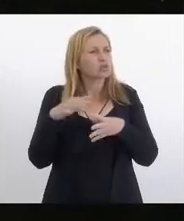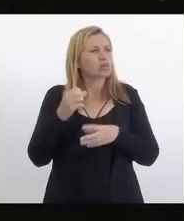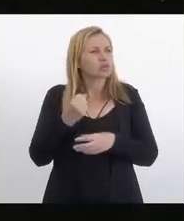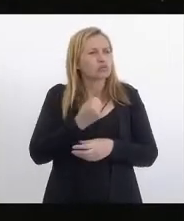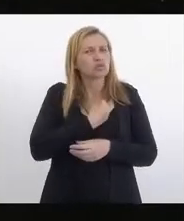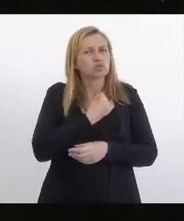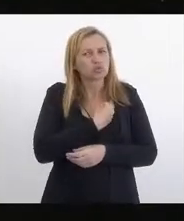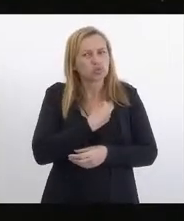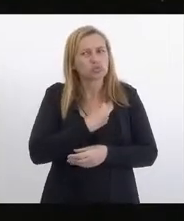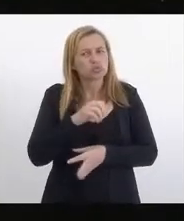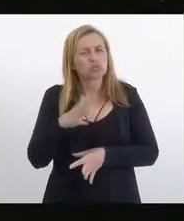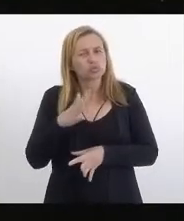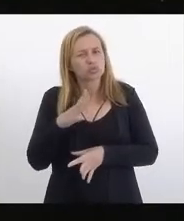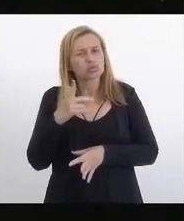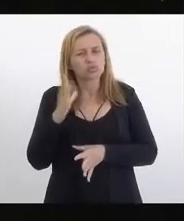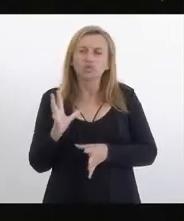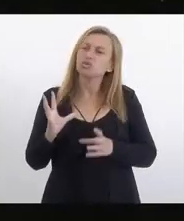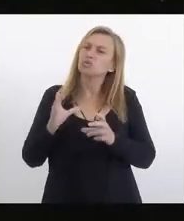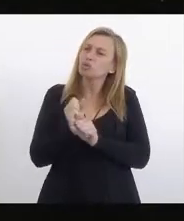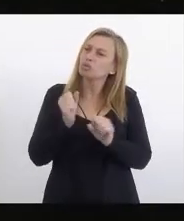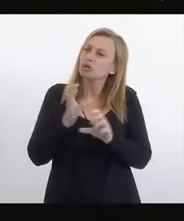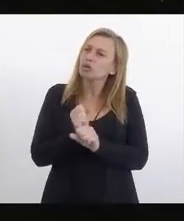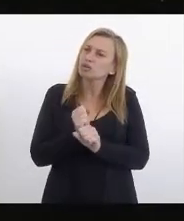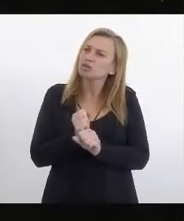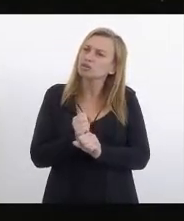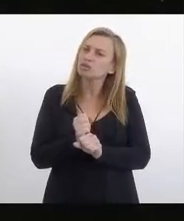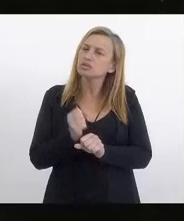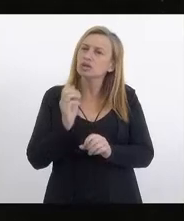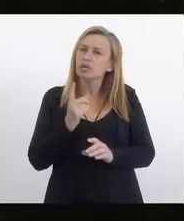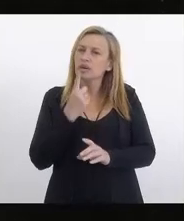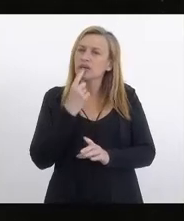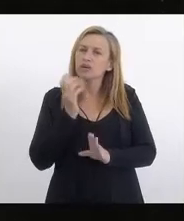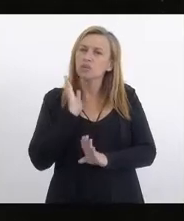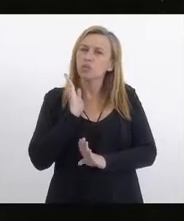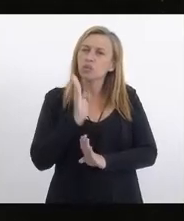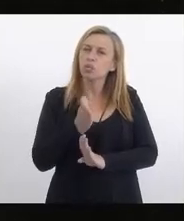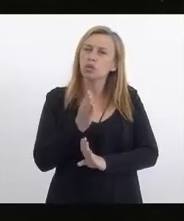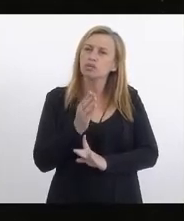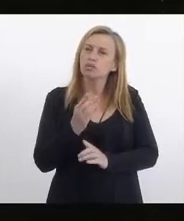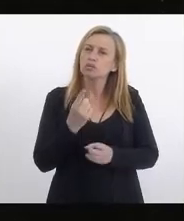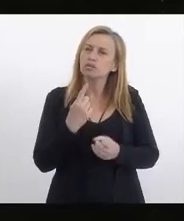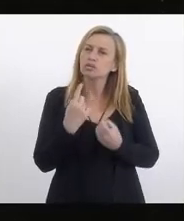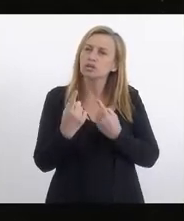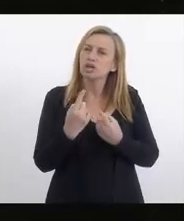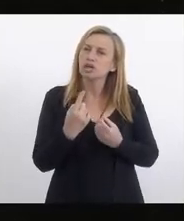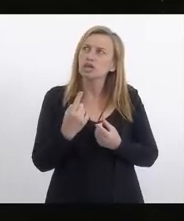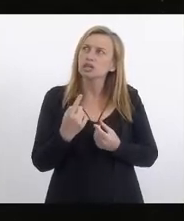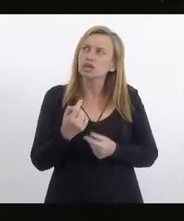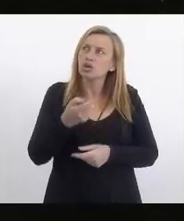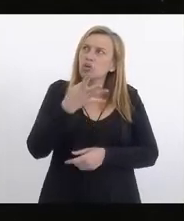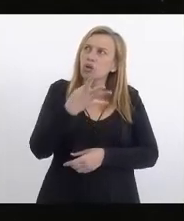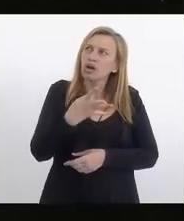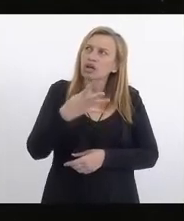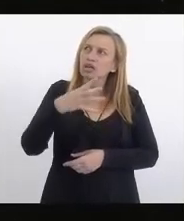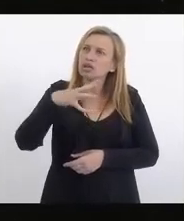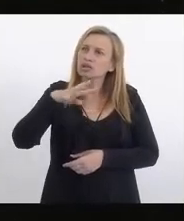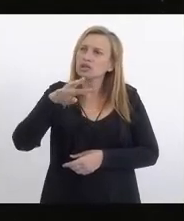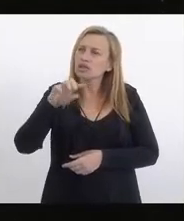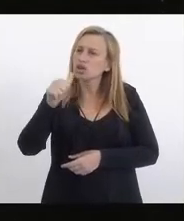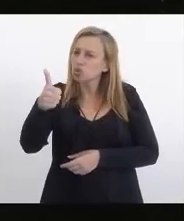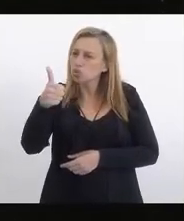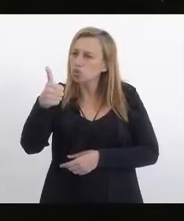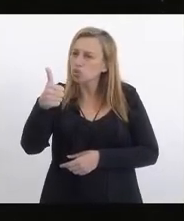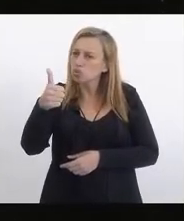indo embora na Via Expressa Linha Vermelha. Nós temos cerca de 41